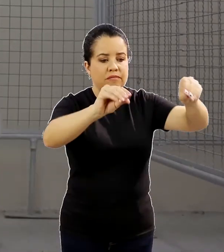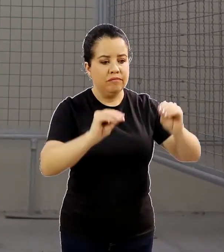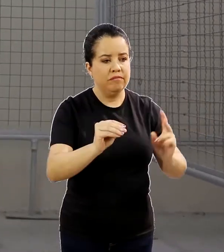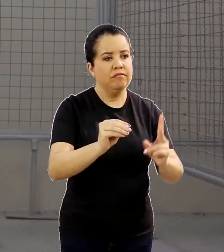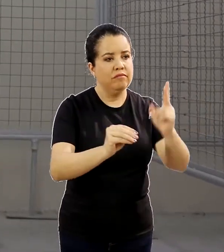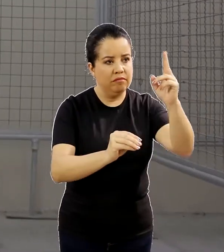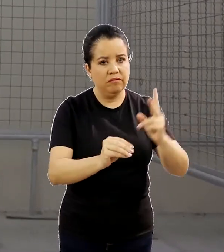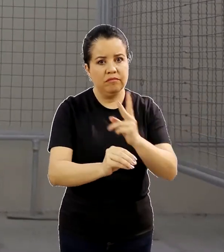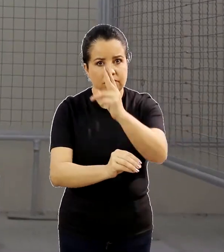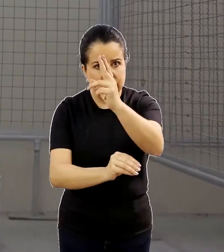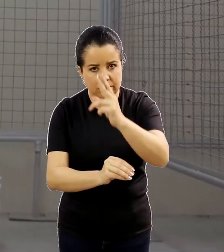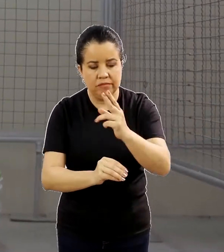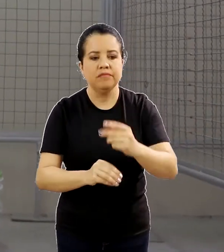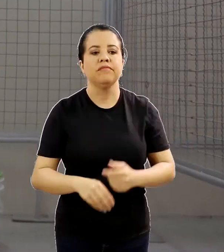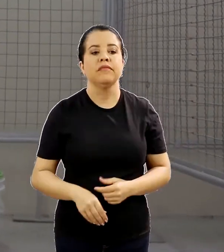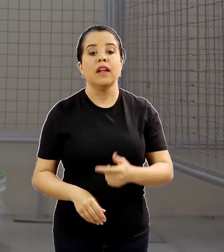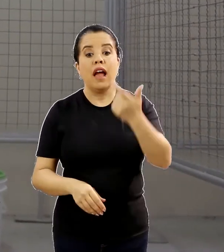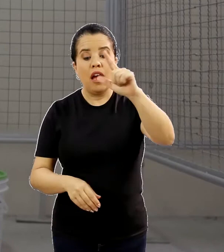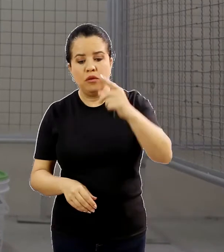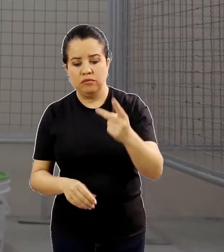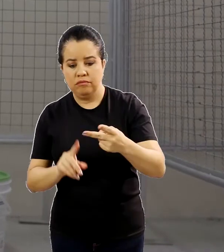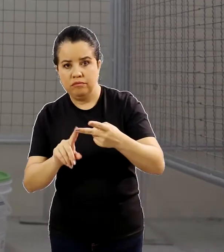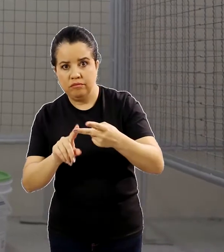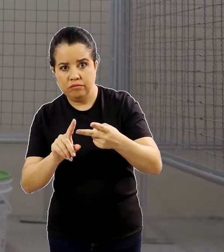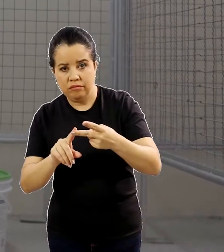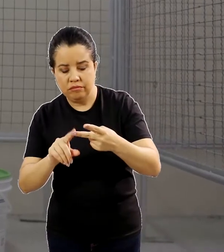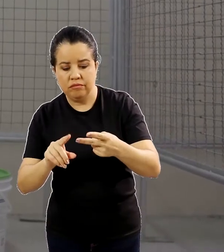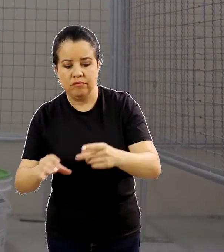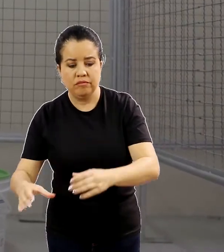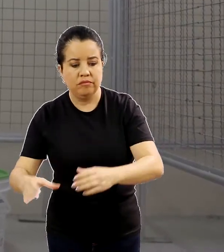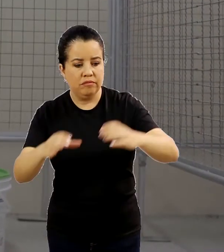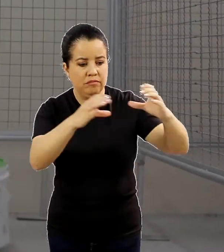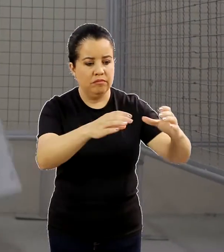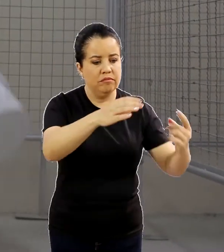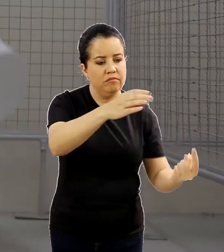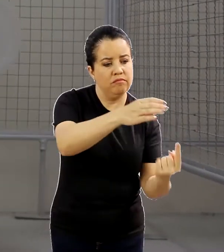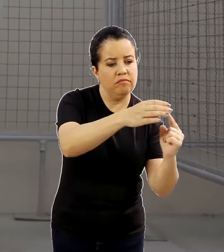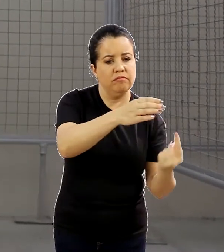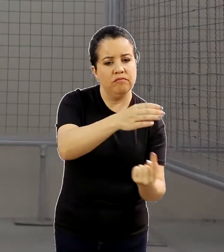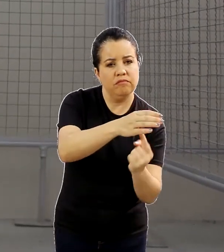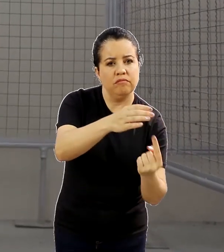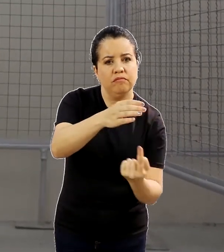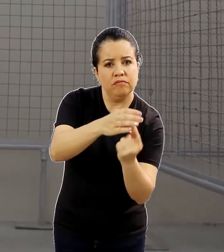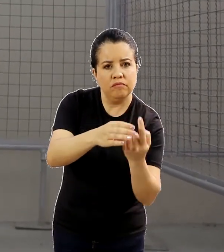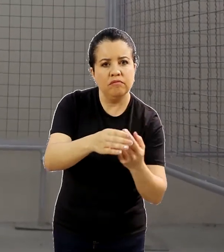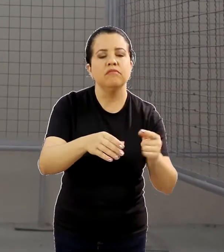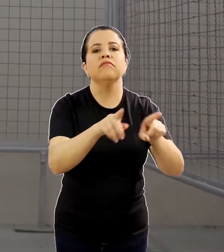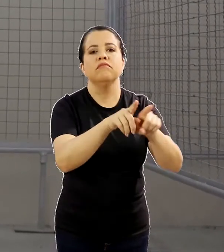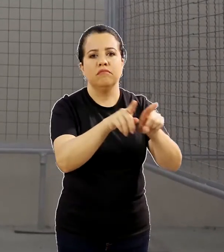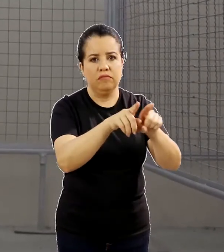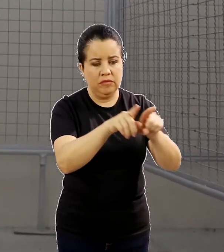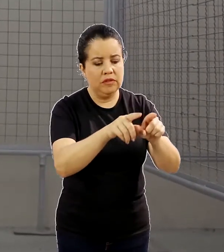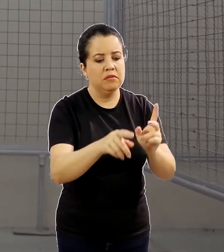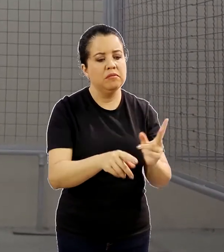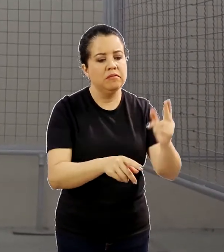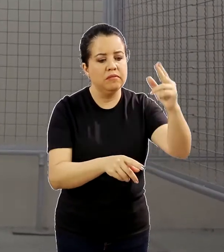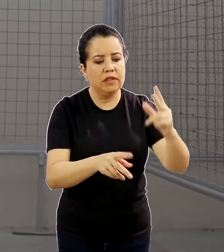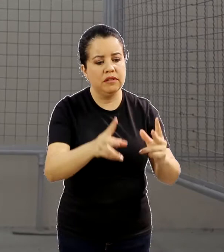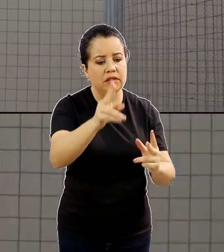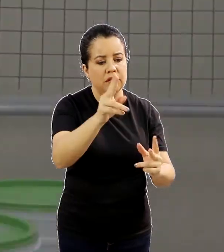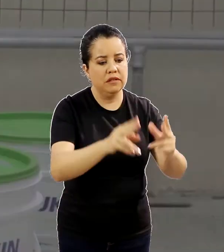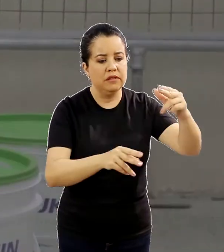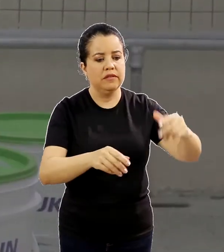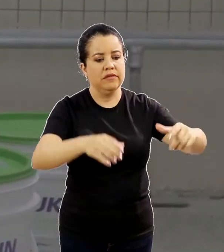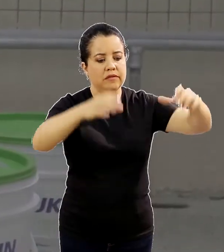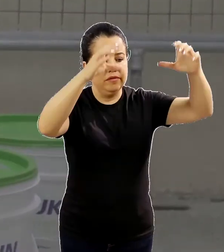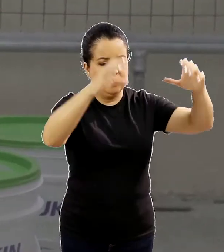do meio tem que possuir furos embaixo e a tampa cortada, enquanto a caixa de cima possui somente os furos do fundo e a tampa não é